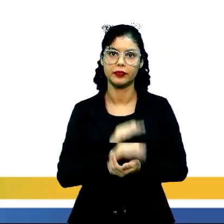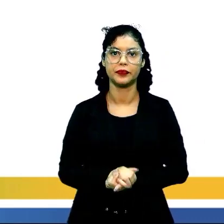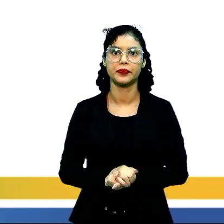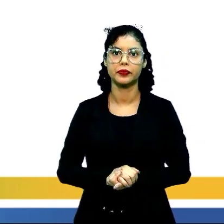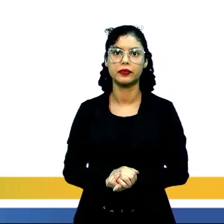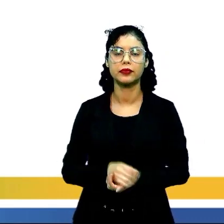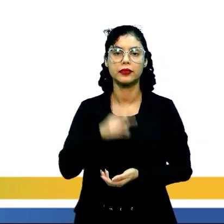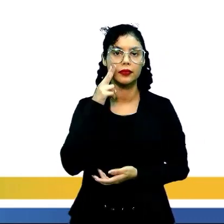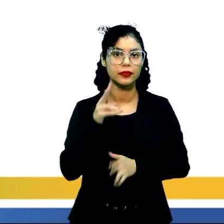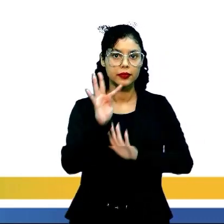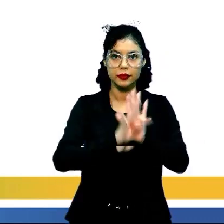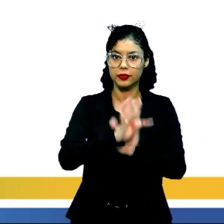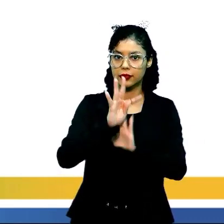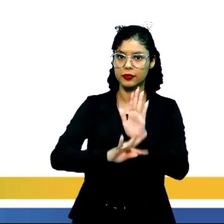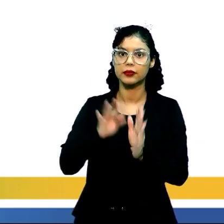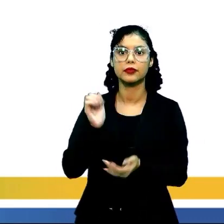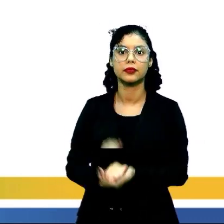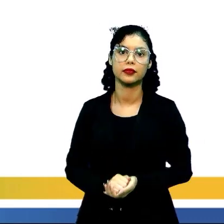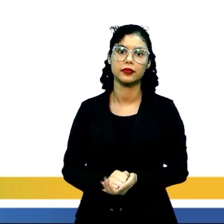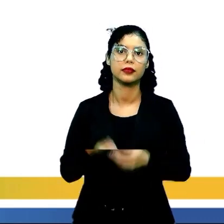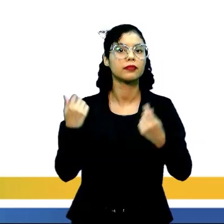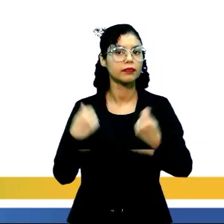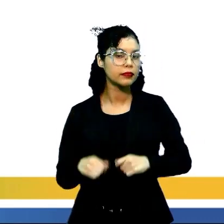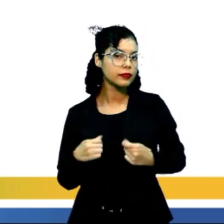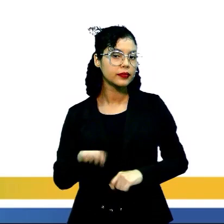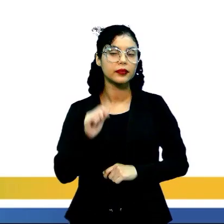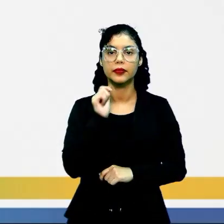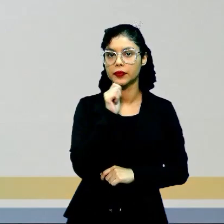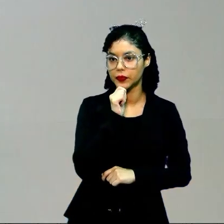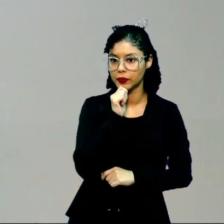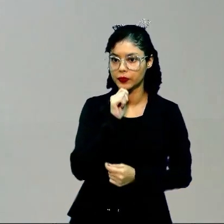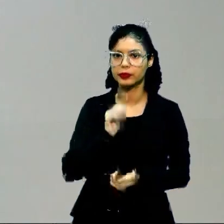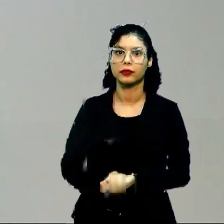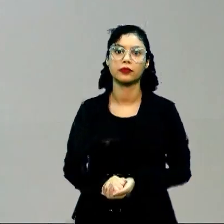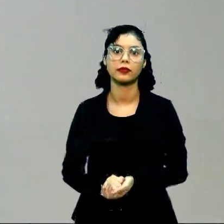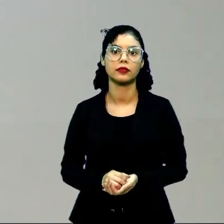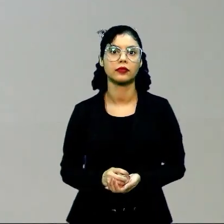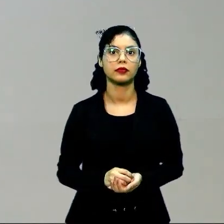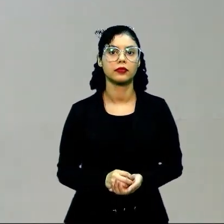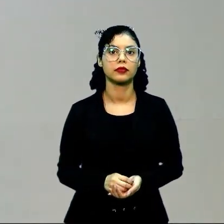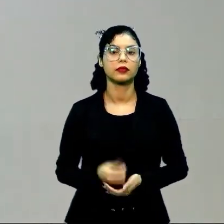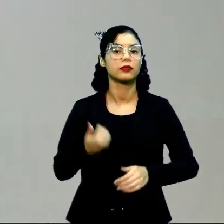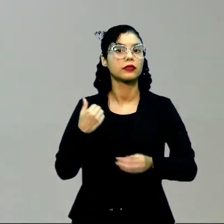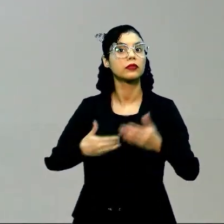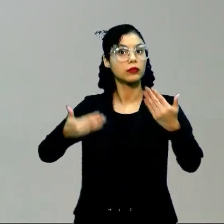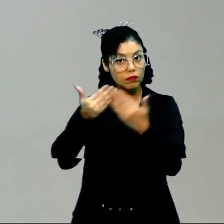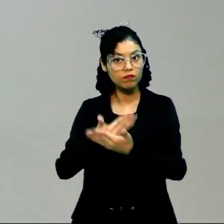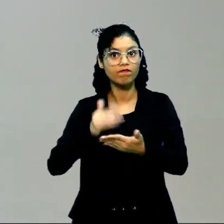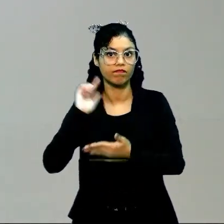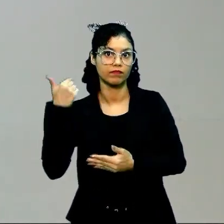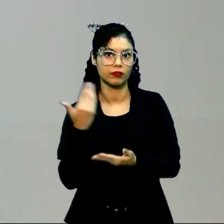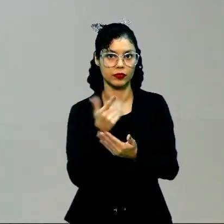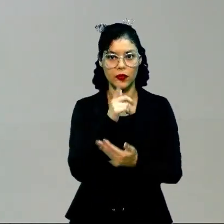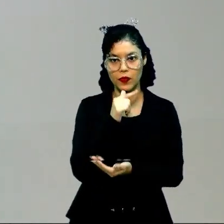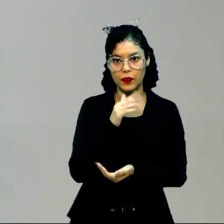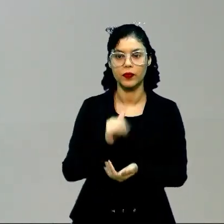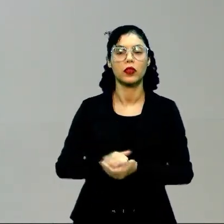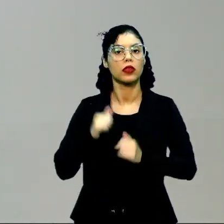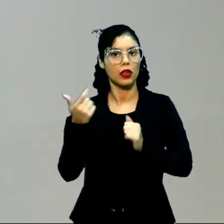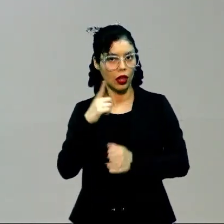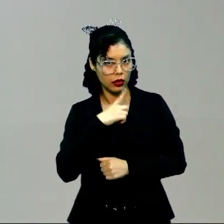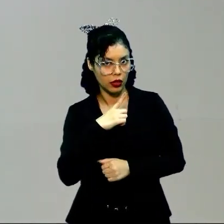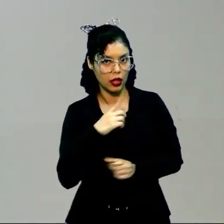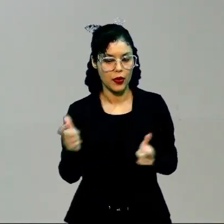bem, o texto está falando que há uma necessidade de tratar aquela água. Então a água ela